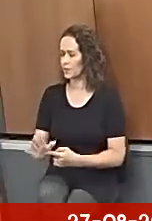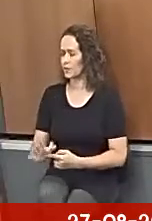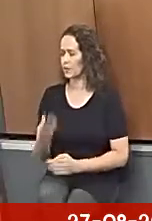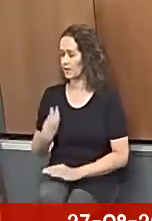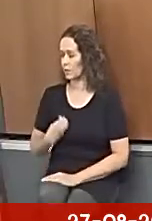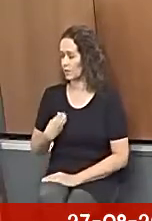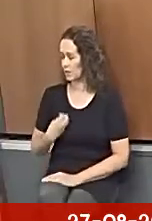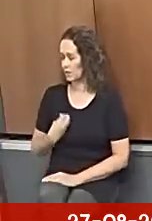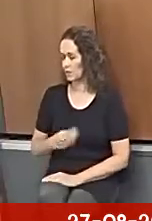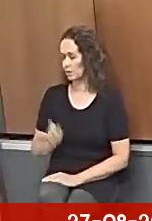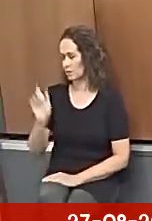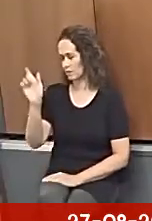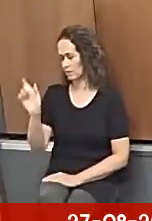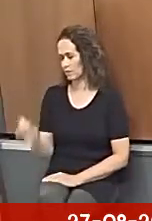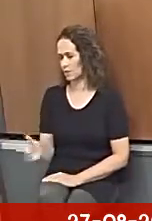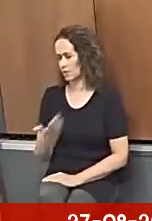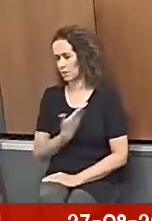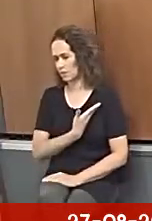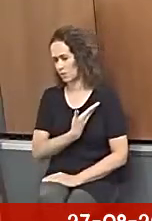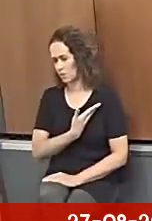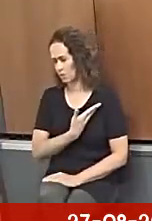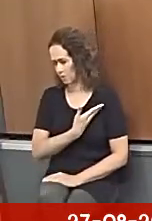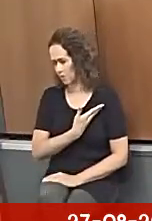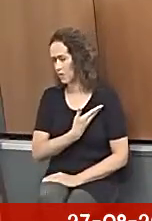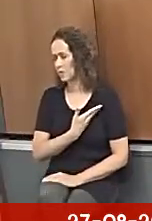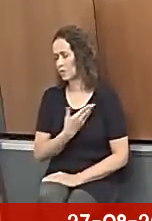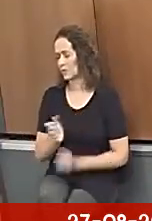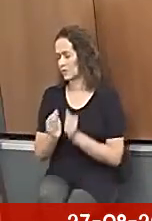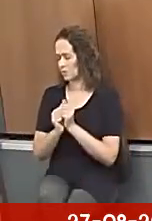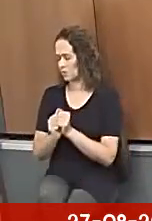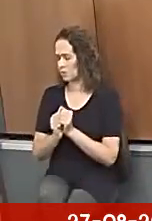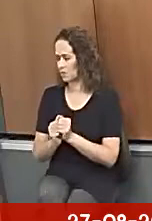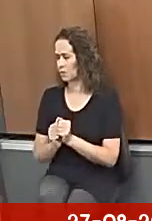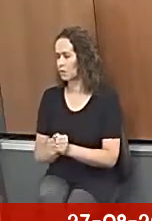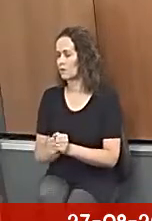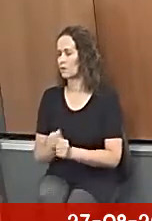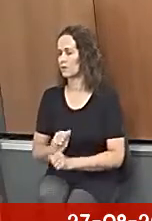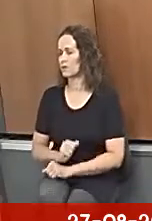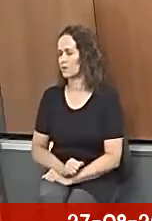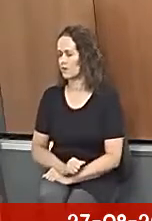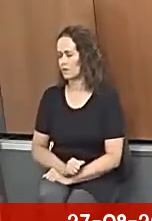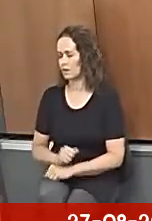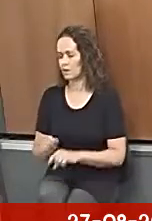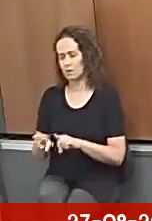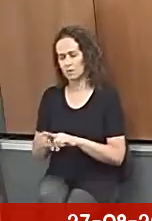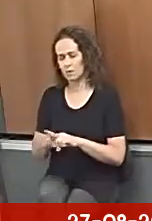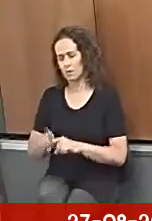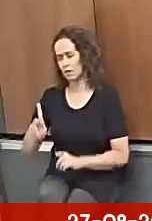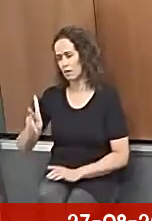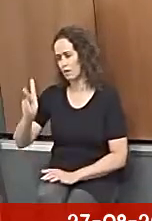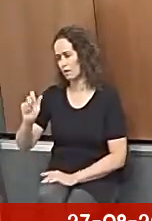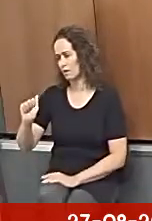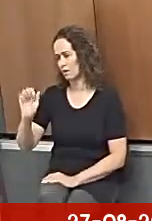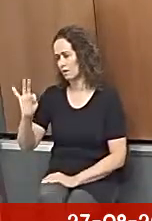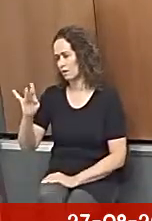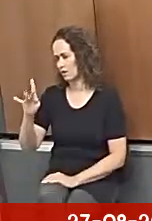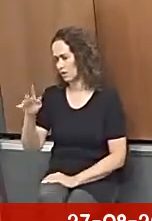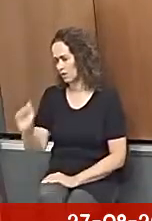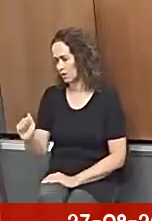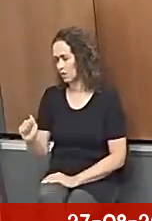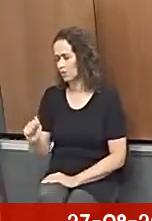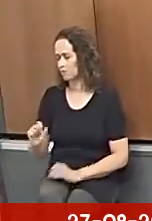tá aqui acompanhando essa reunião muito obrigado a presença de gilmar repreenda kátia a nossa grande